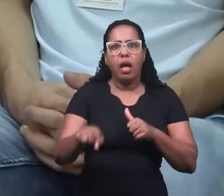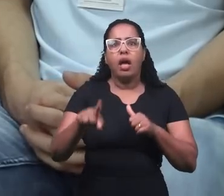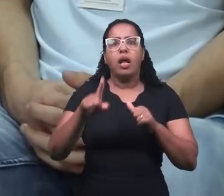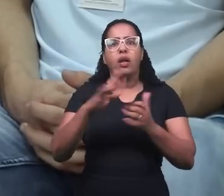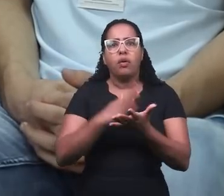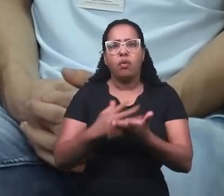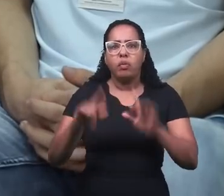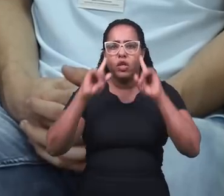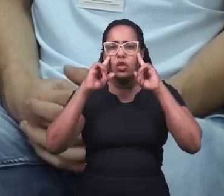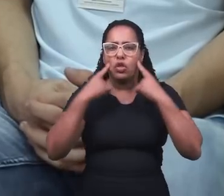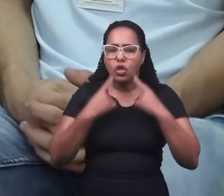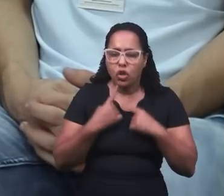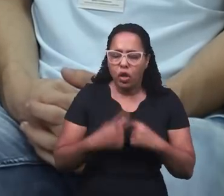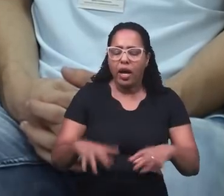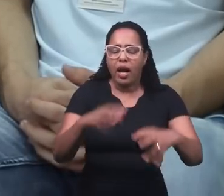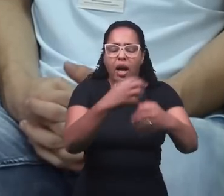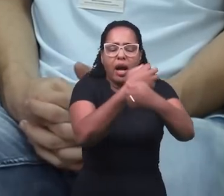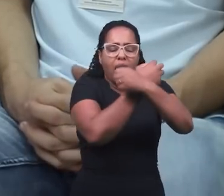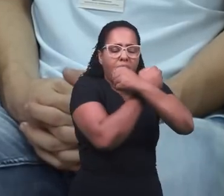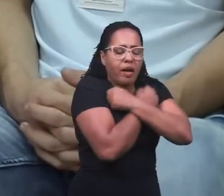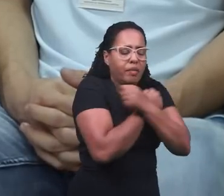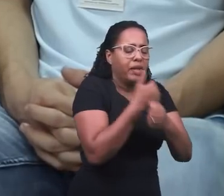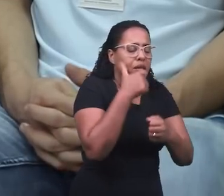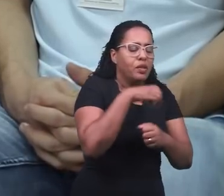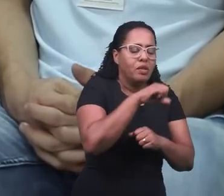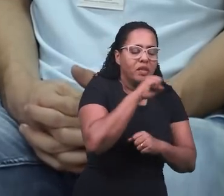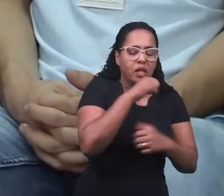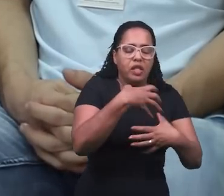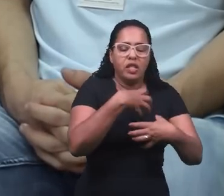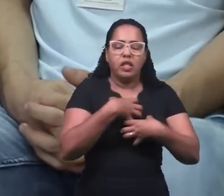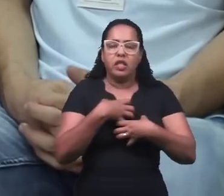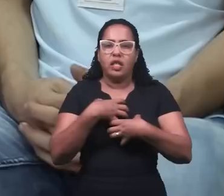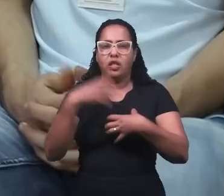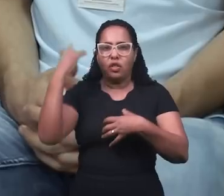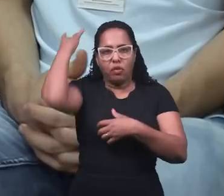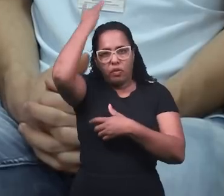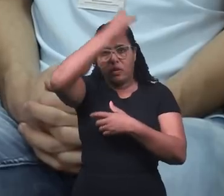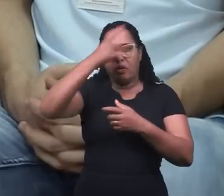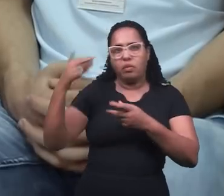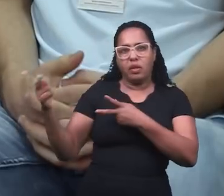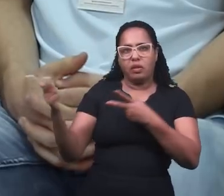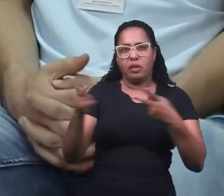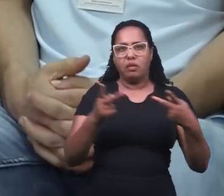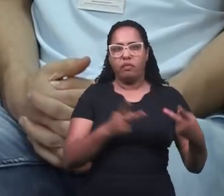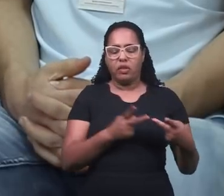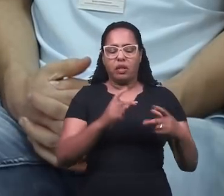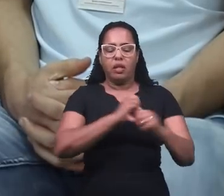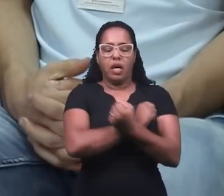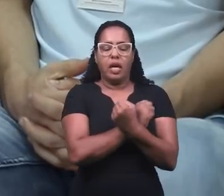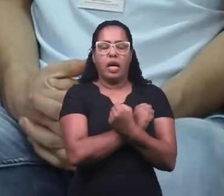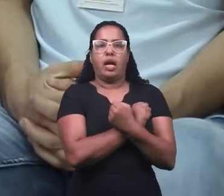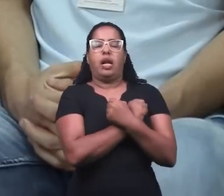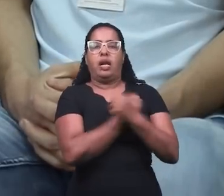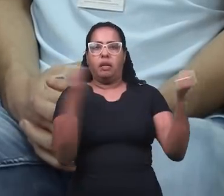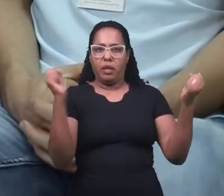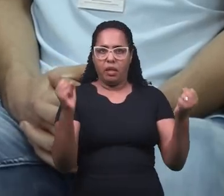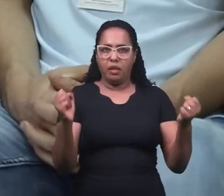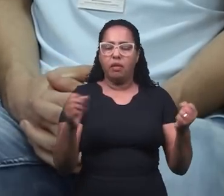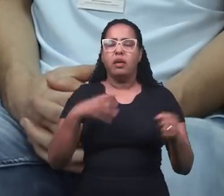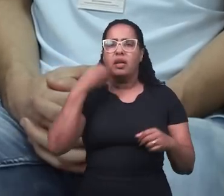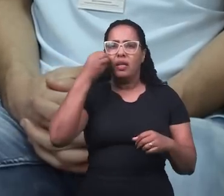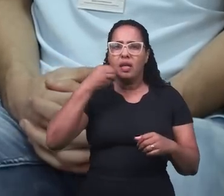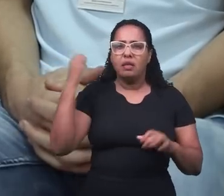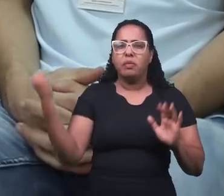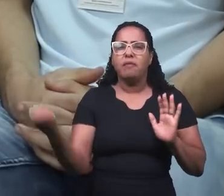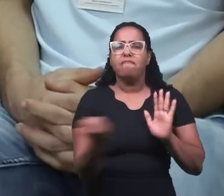a chorar, abraçou a mãe dele, e ele e a mãe dele sentiu ali a visitação do Espírito Santo. Aquela criança foi liberta ali naquela hora. E foi